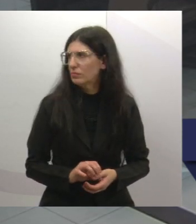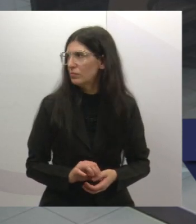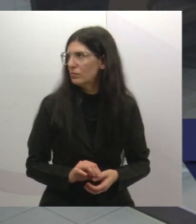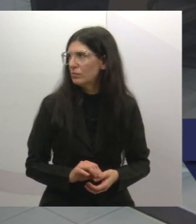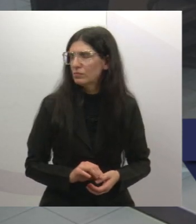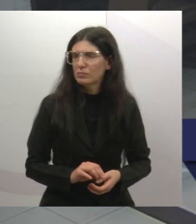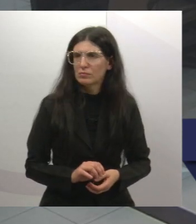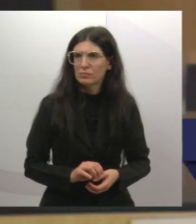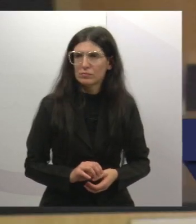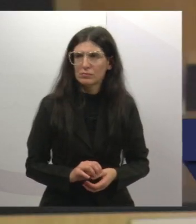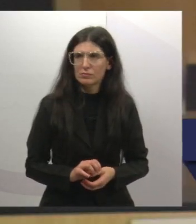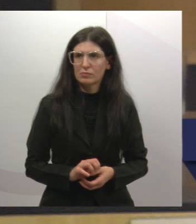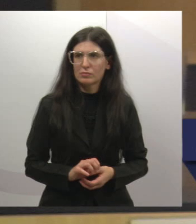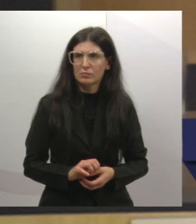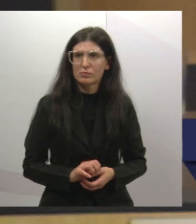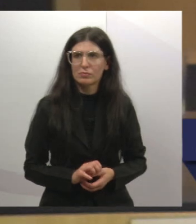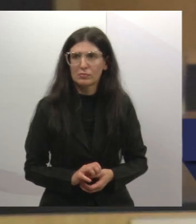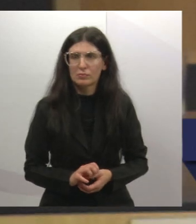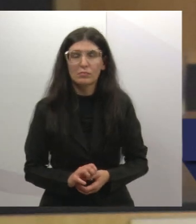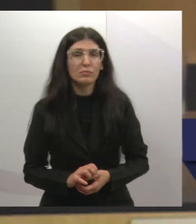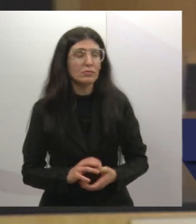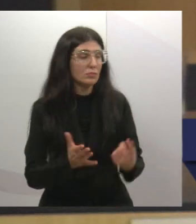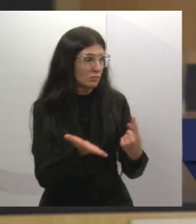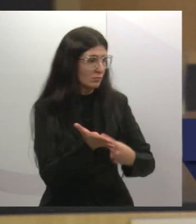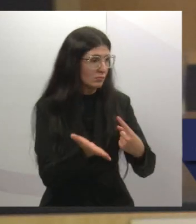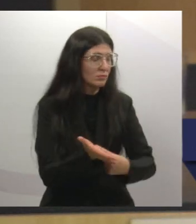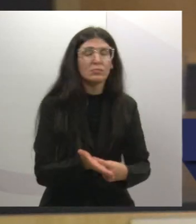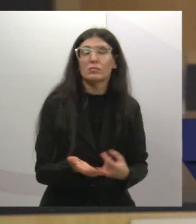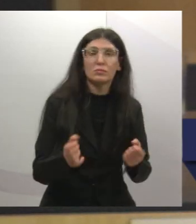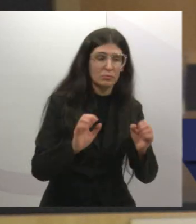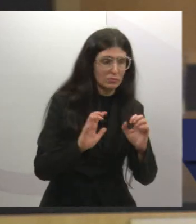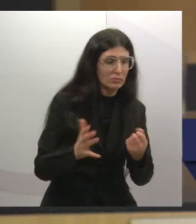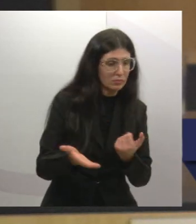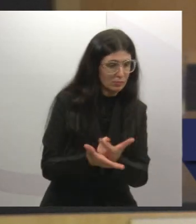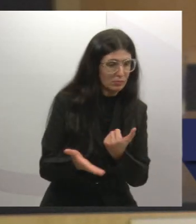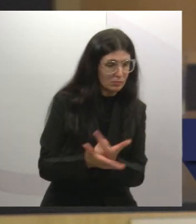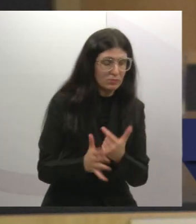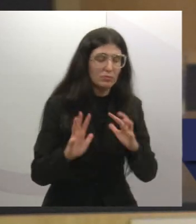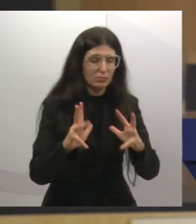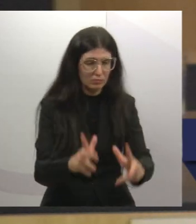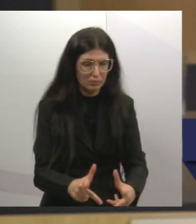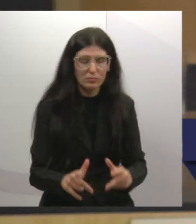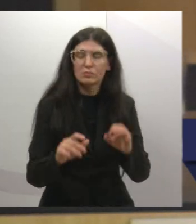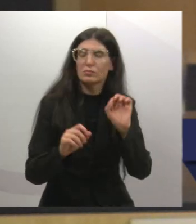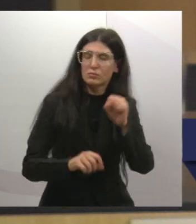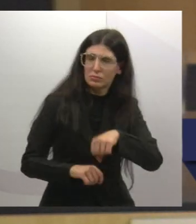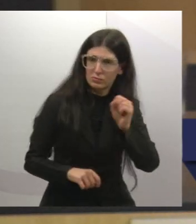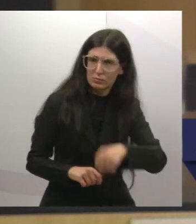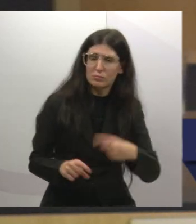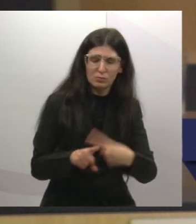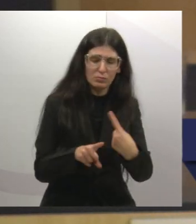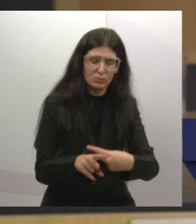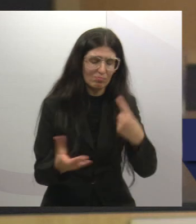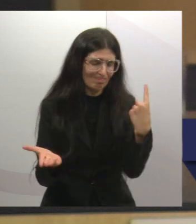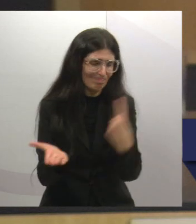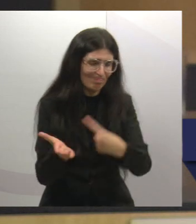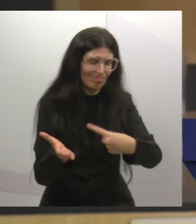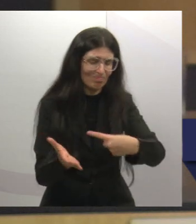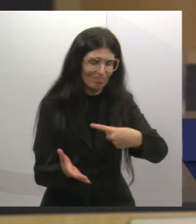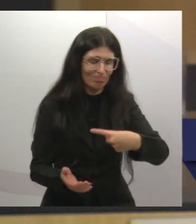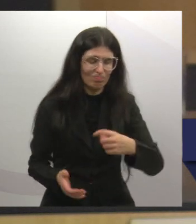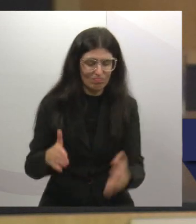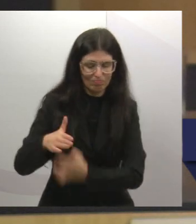se comprometendo e dizendo que as questões estão sendo pagas de acordo com a necessidade, tem honrado todos os compromissos. Este